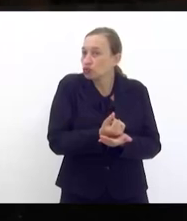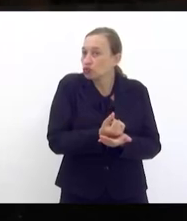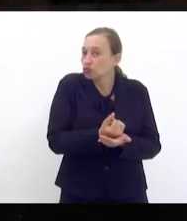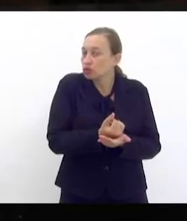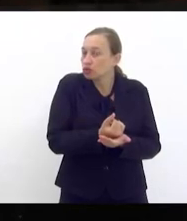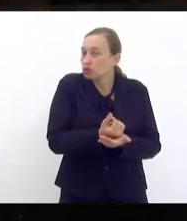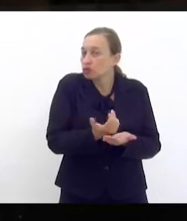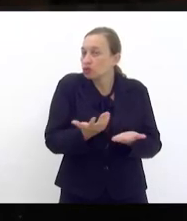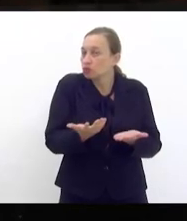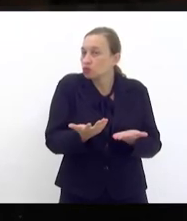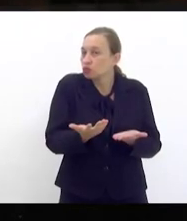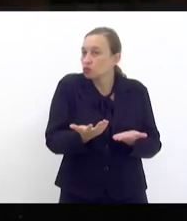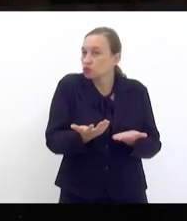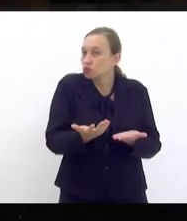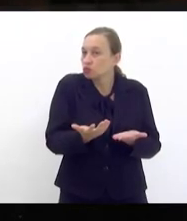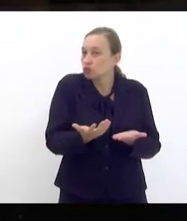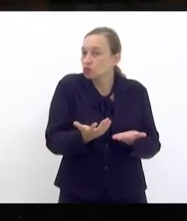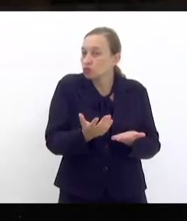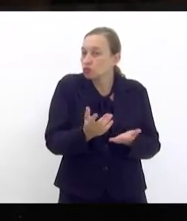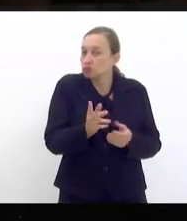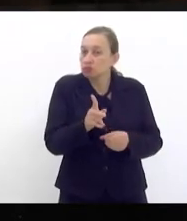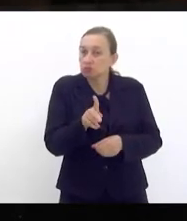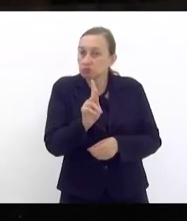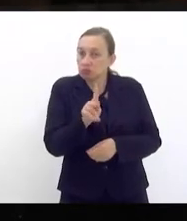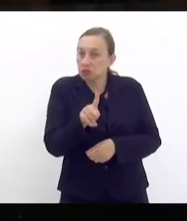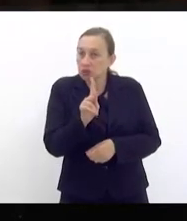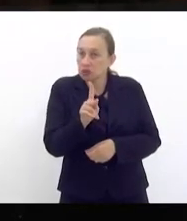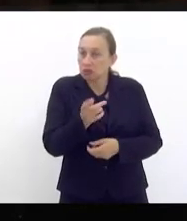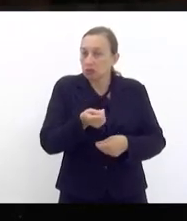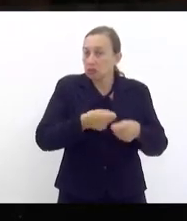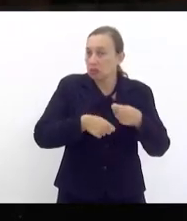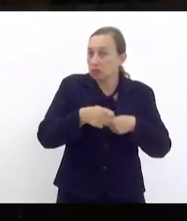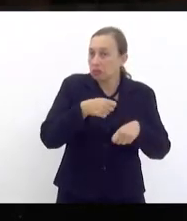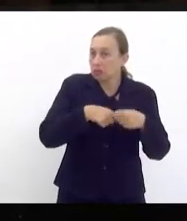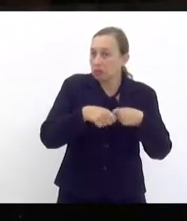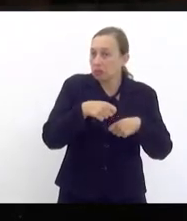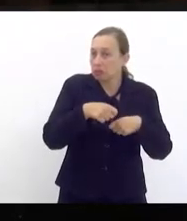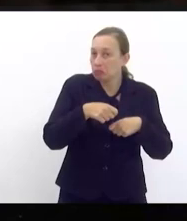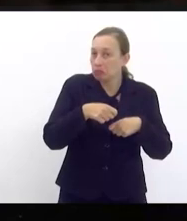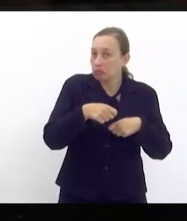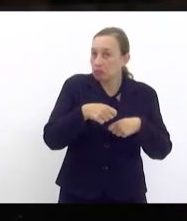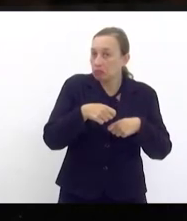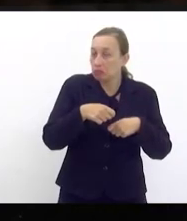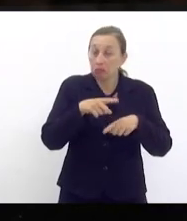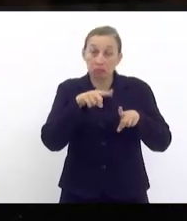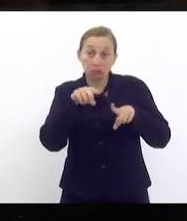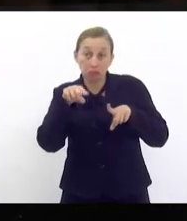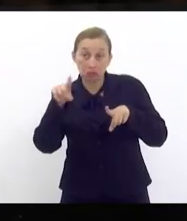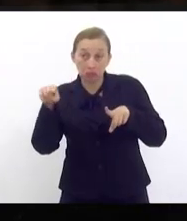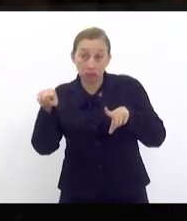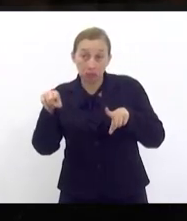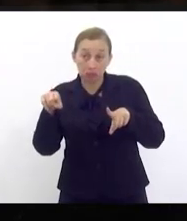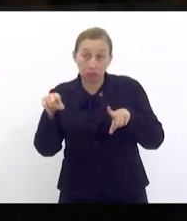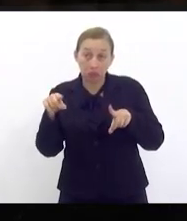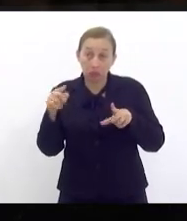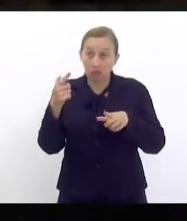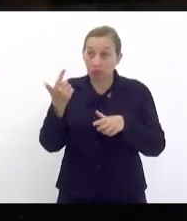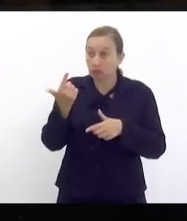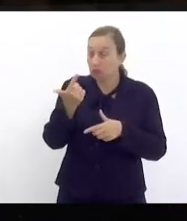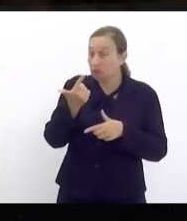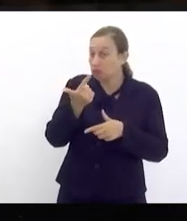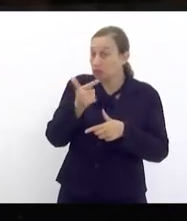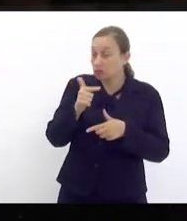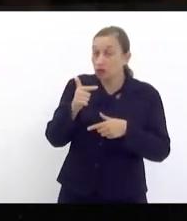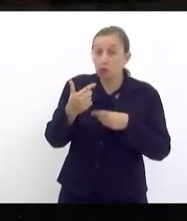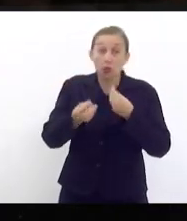aposta nos royalties do petróleo, numa economia que é instável, uma variável, inclusive, que nós não temos a menor